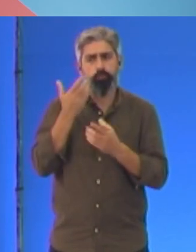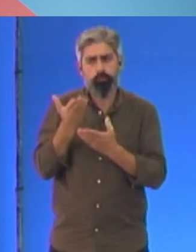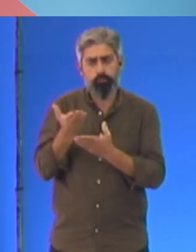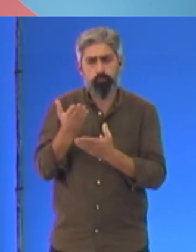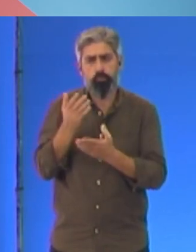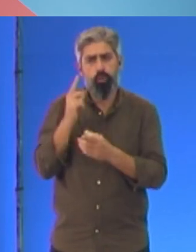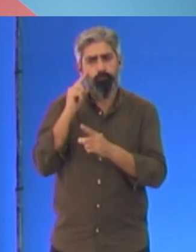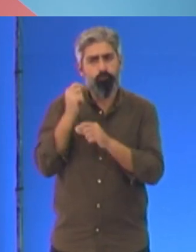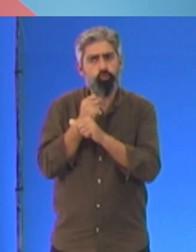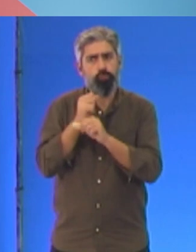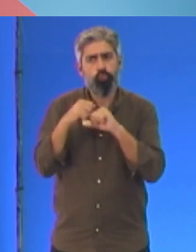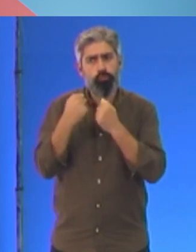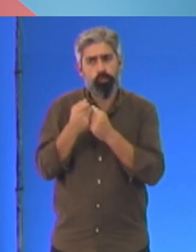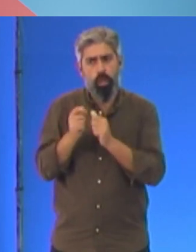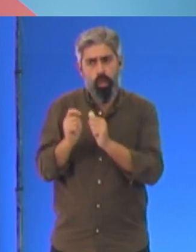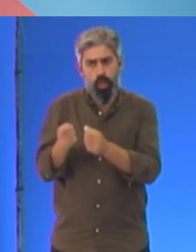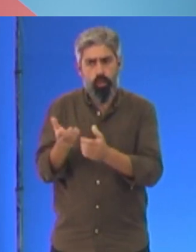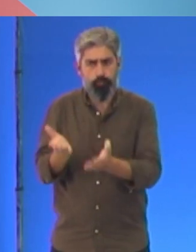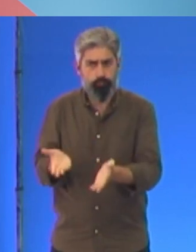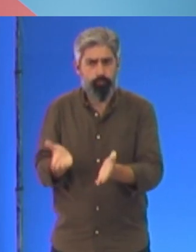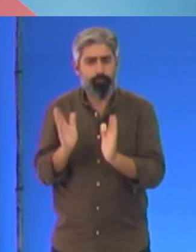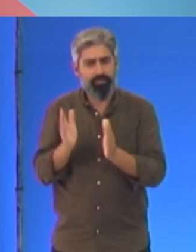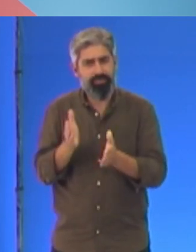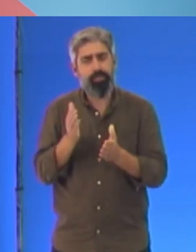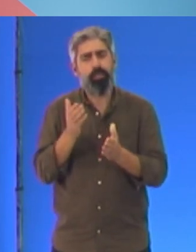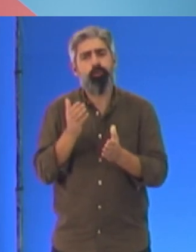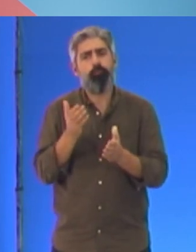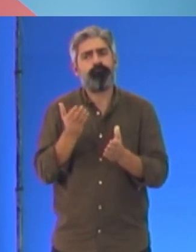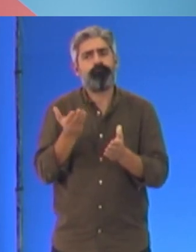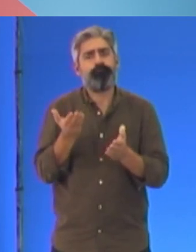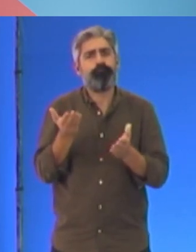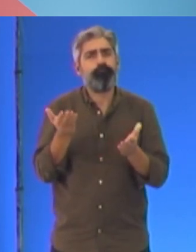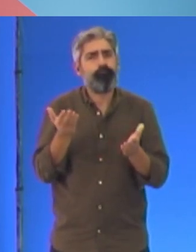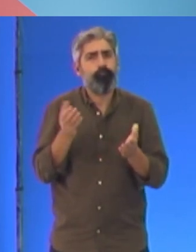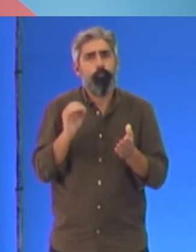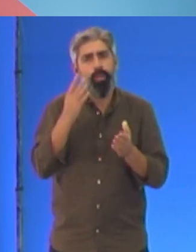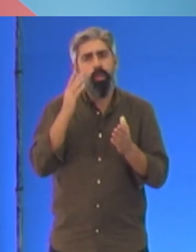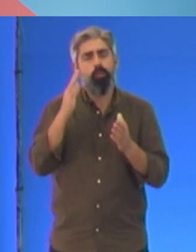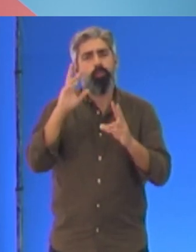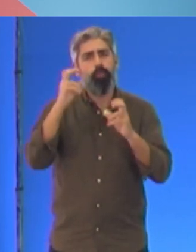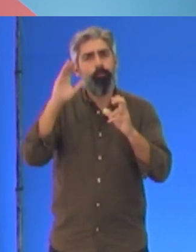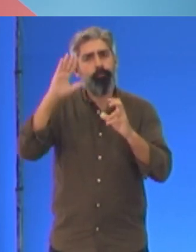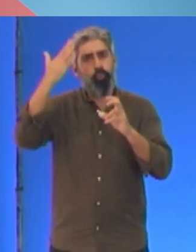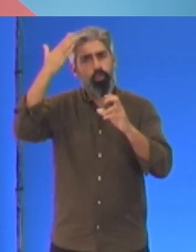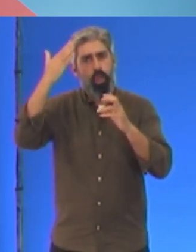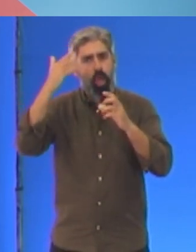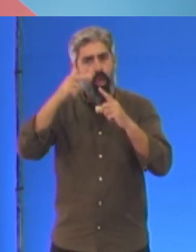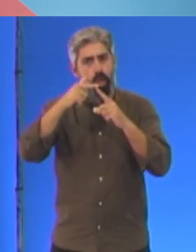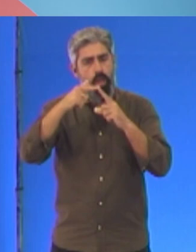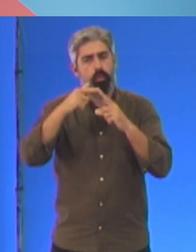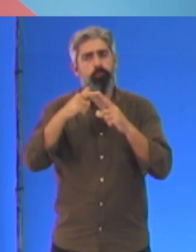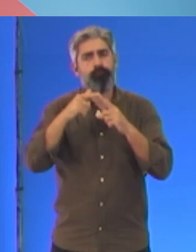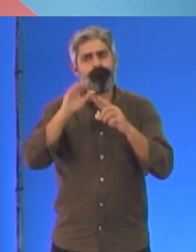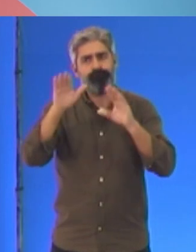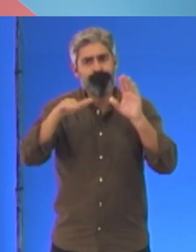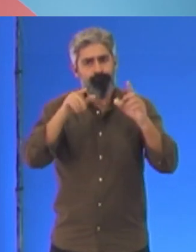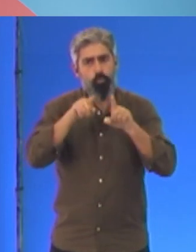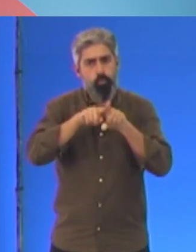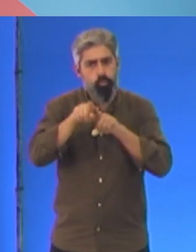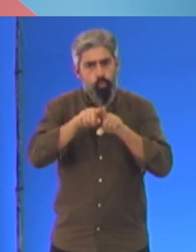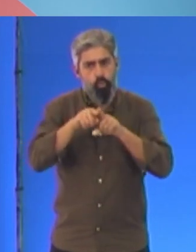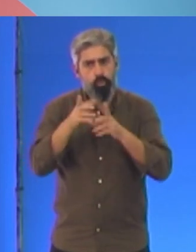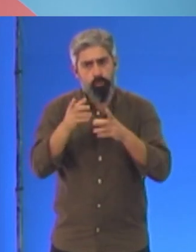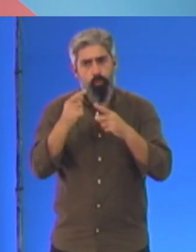função social é preciso colocar no primeiro plano das nossas prioridades a mobilização política